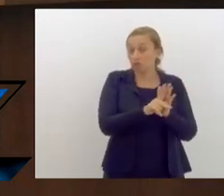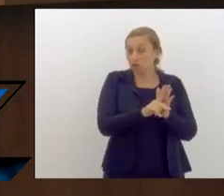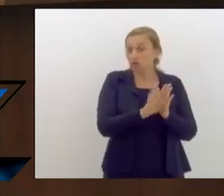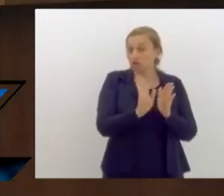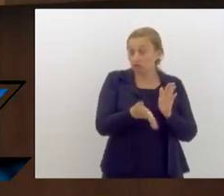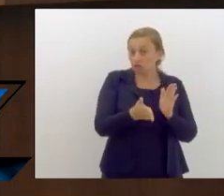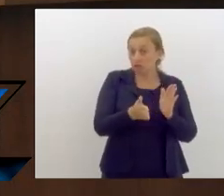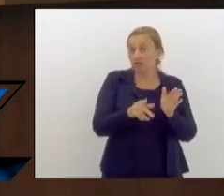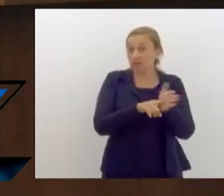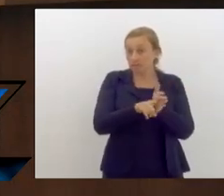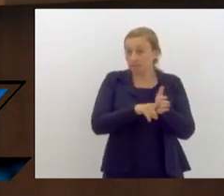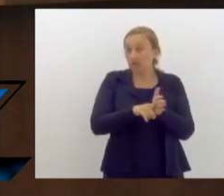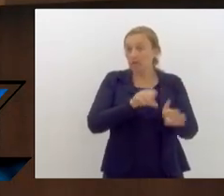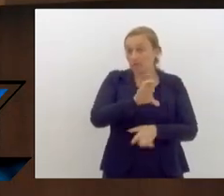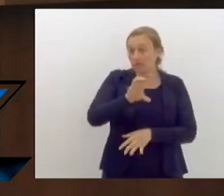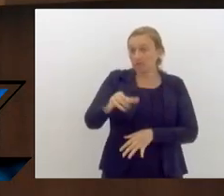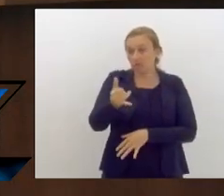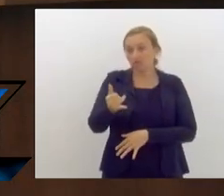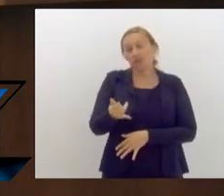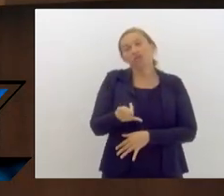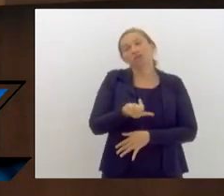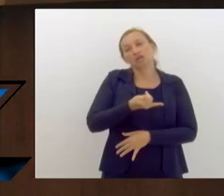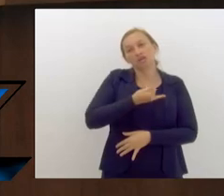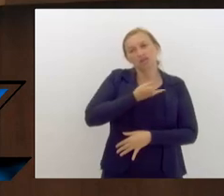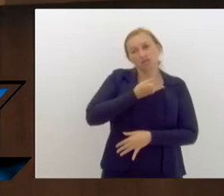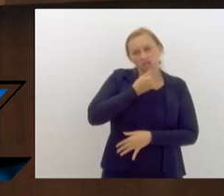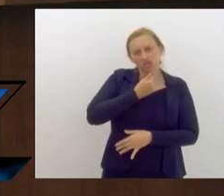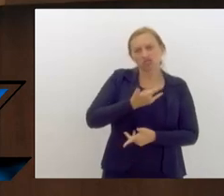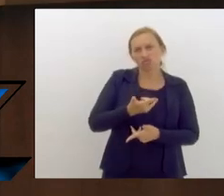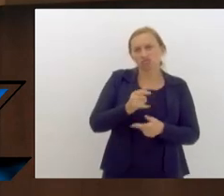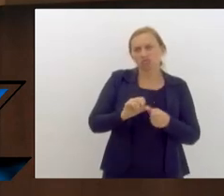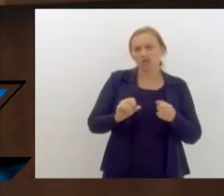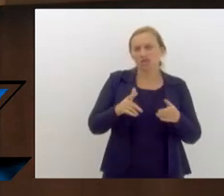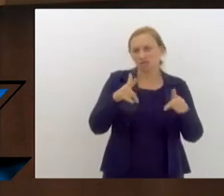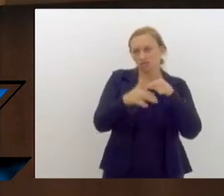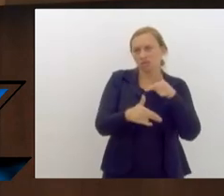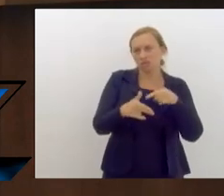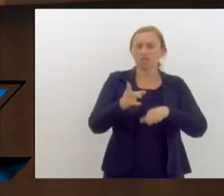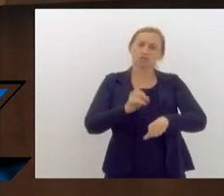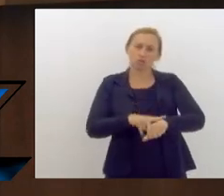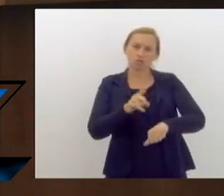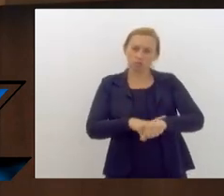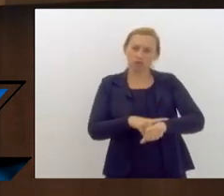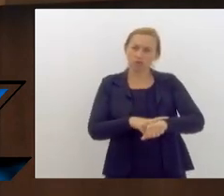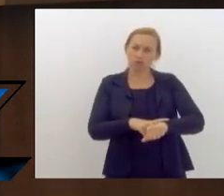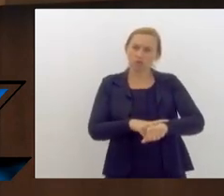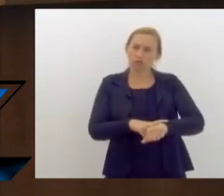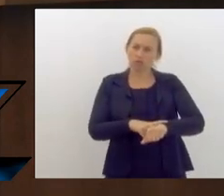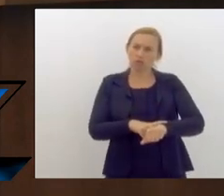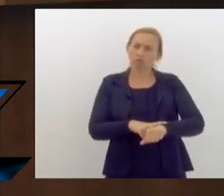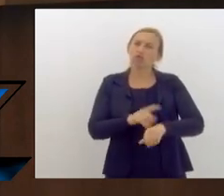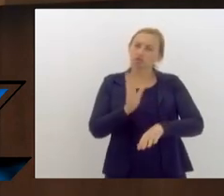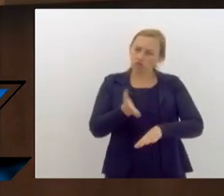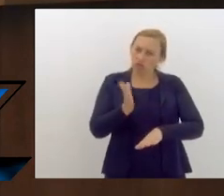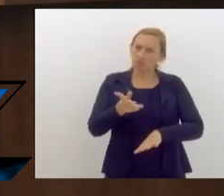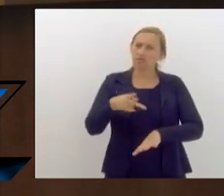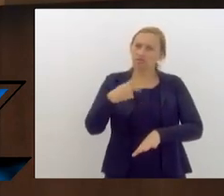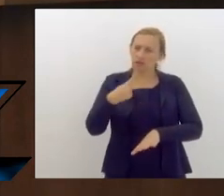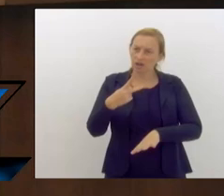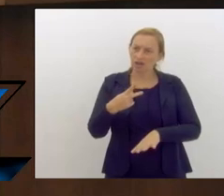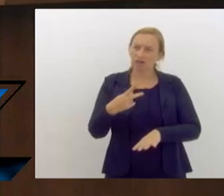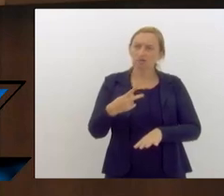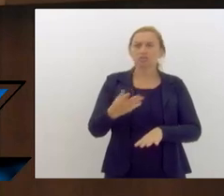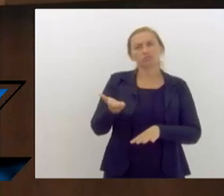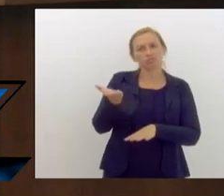âmbito da ccj seria deselegante Fazia qualquer tipo de intervenção nesse momento diante de um parecer que já foi dado no colegiado